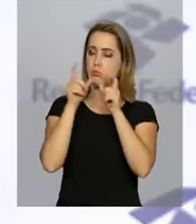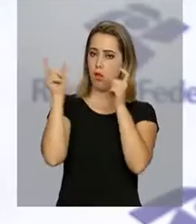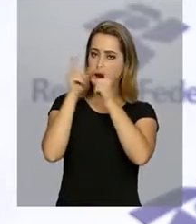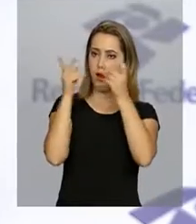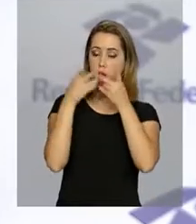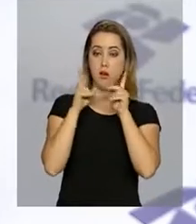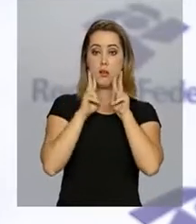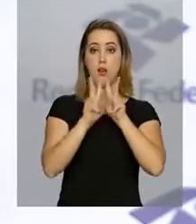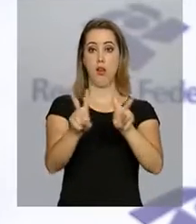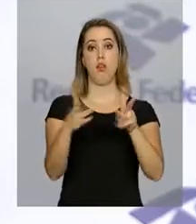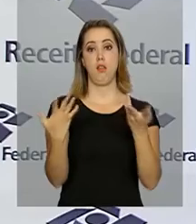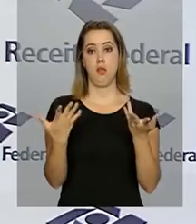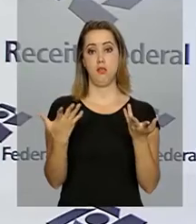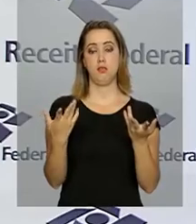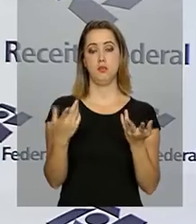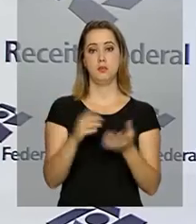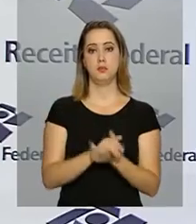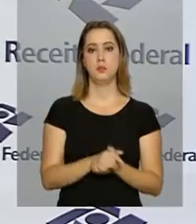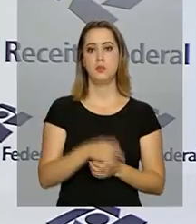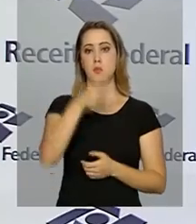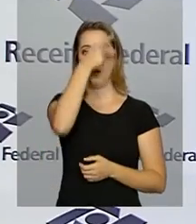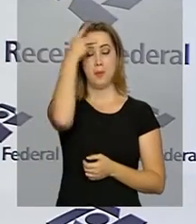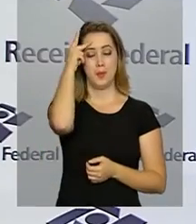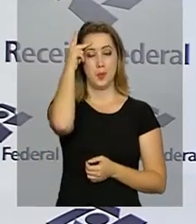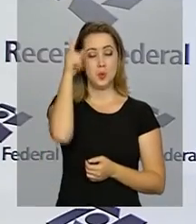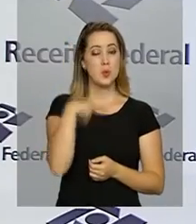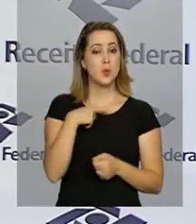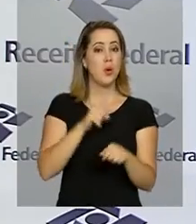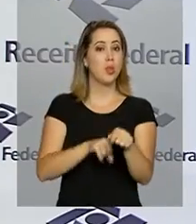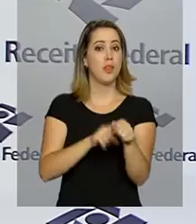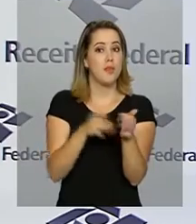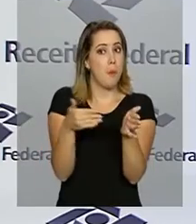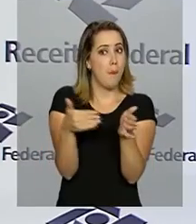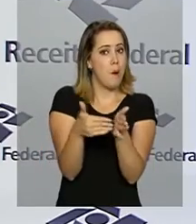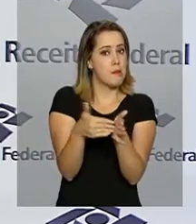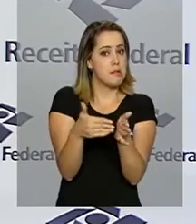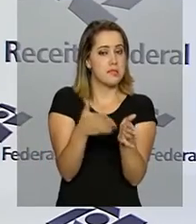deixar tudo para a última hora. Aquele que deixa para a última hora,